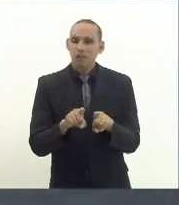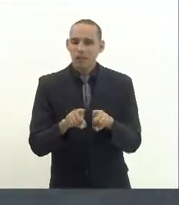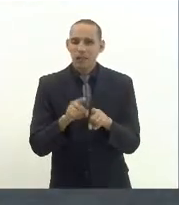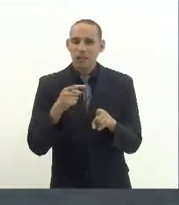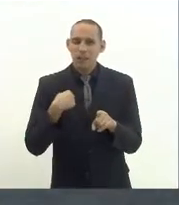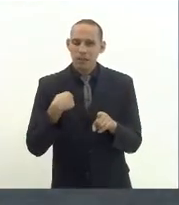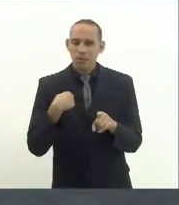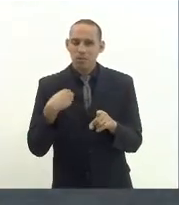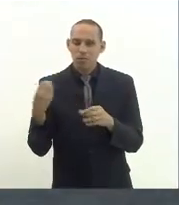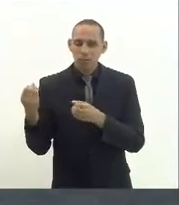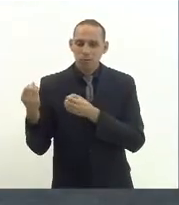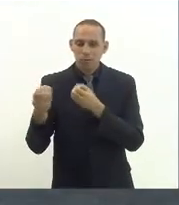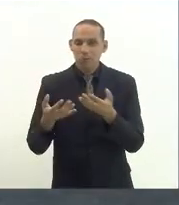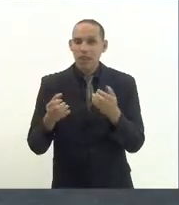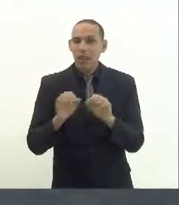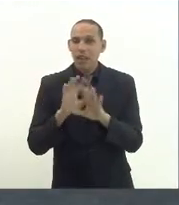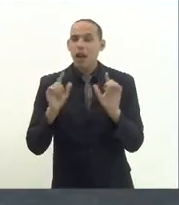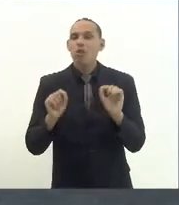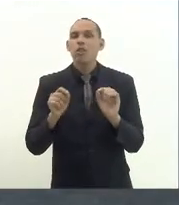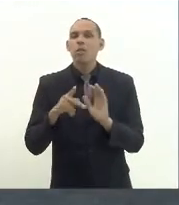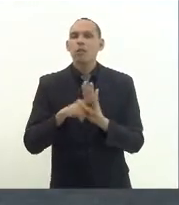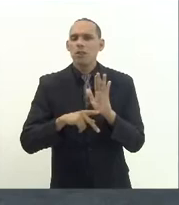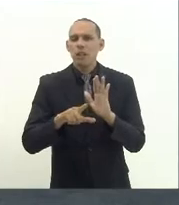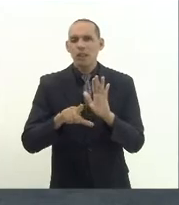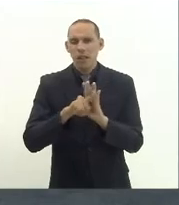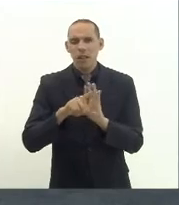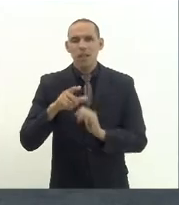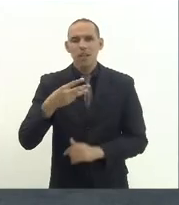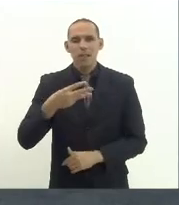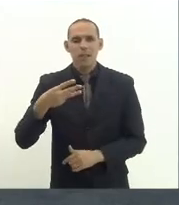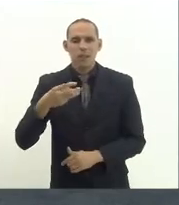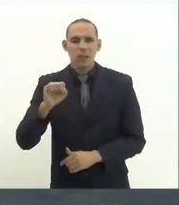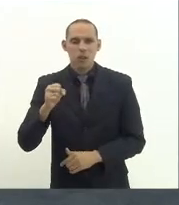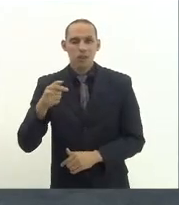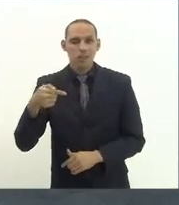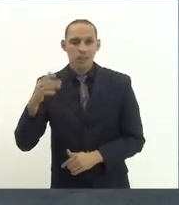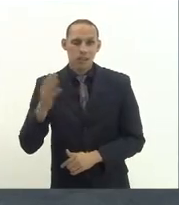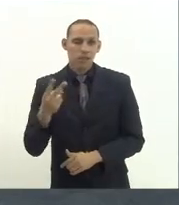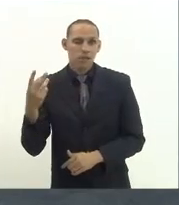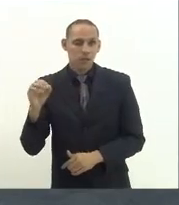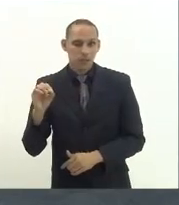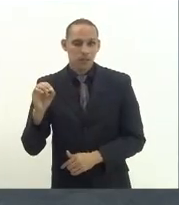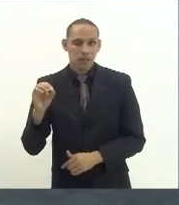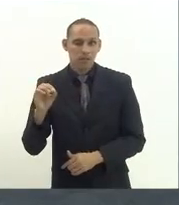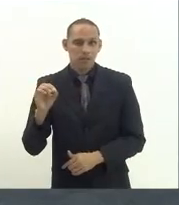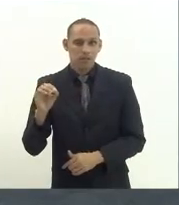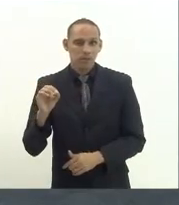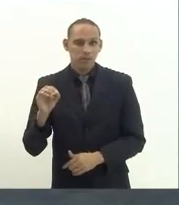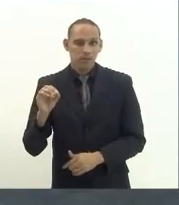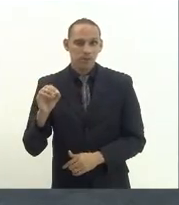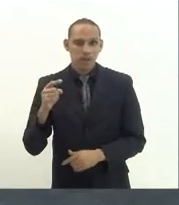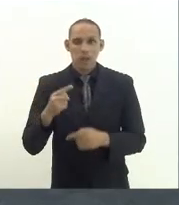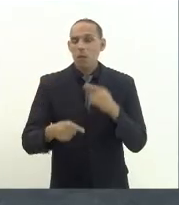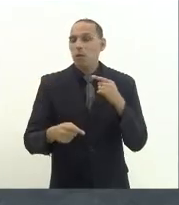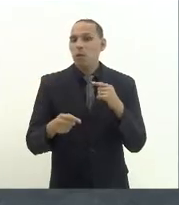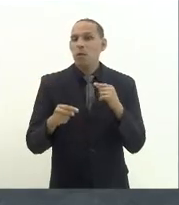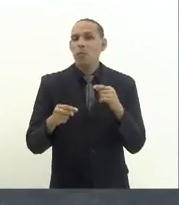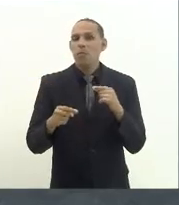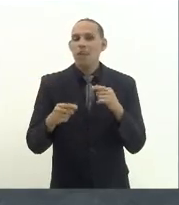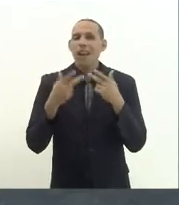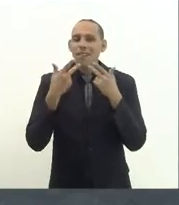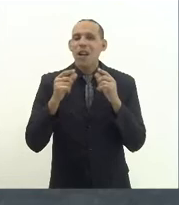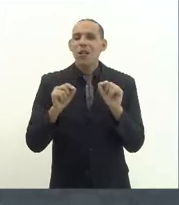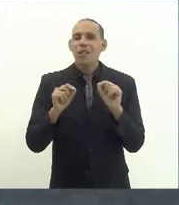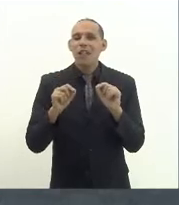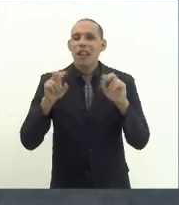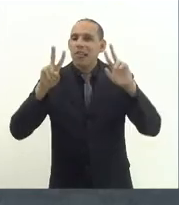também preciso deixar aqui que há um projeto de lei 3387 2020 o que proíbe que